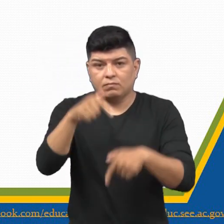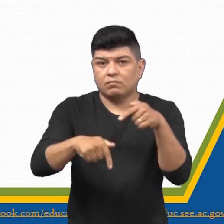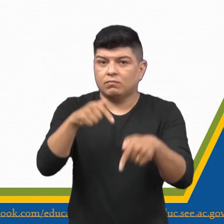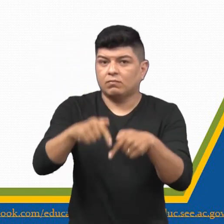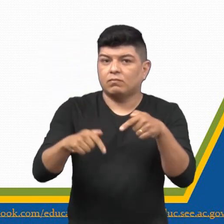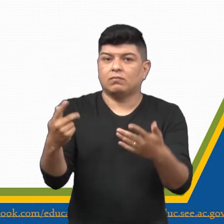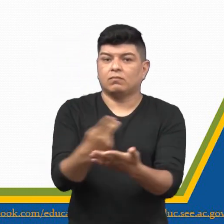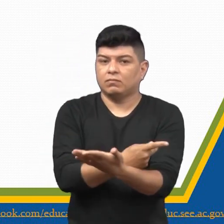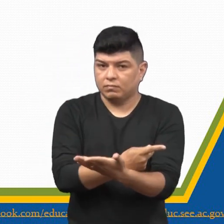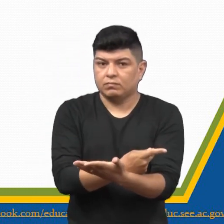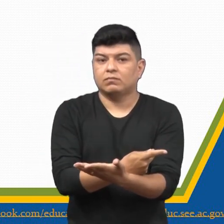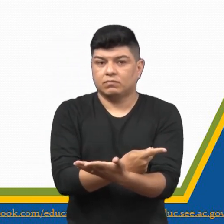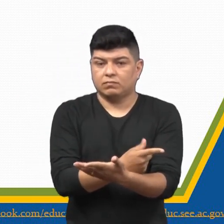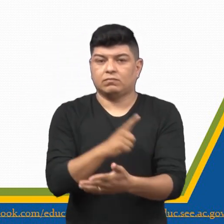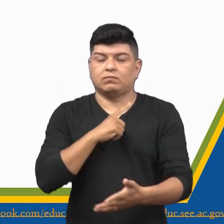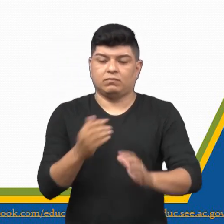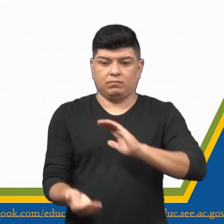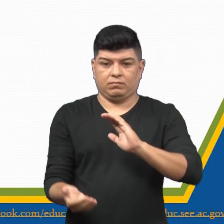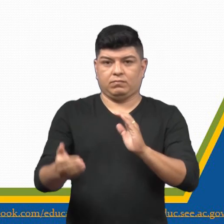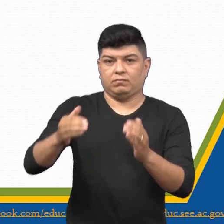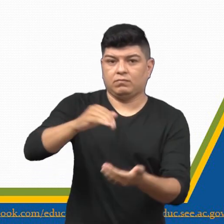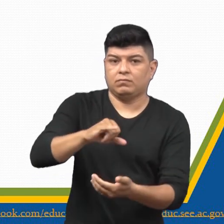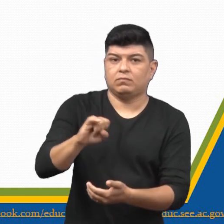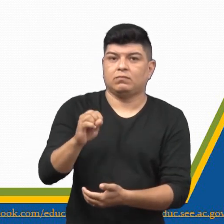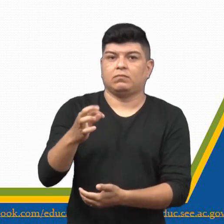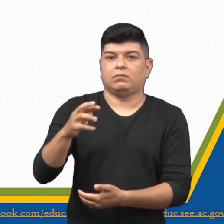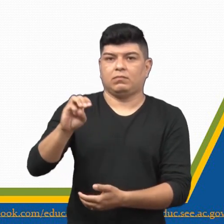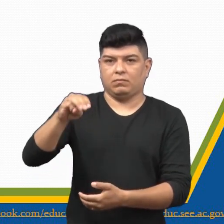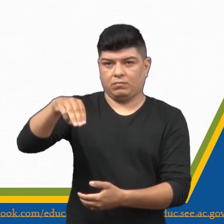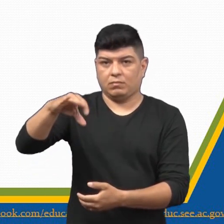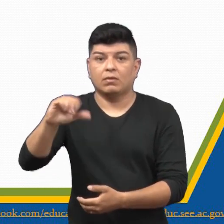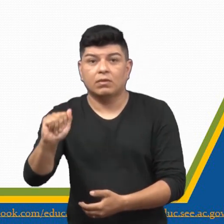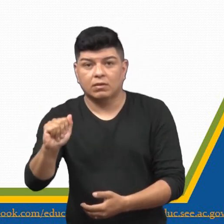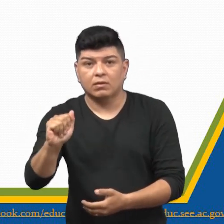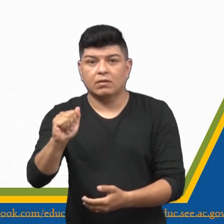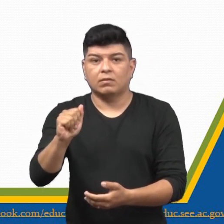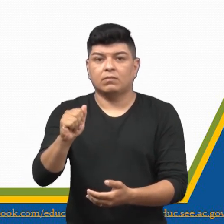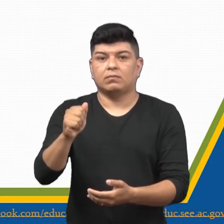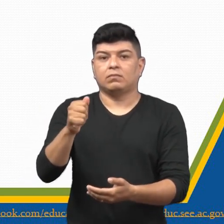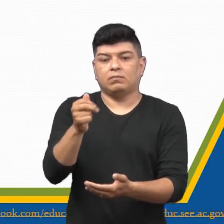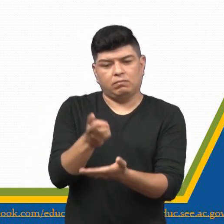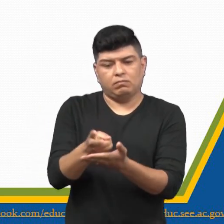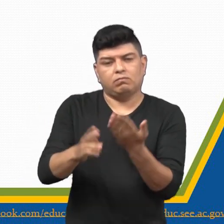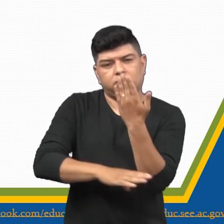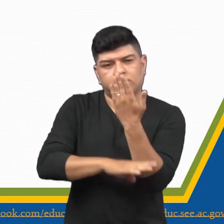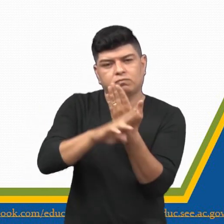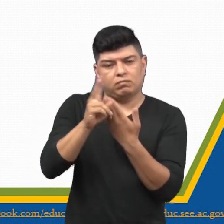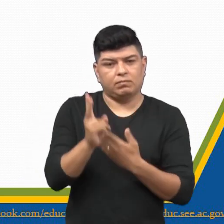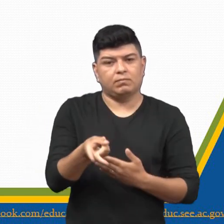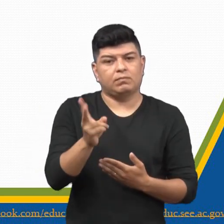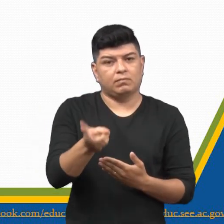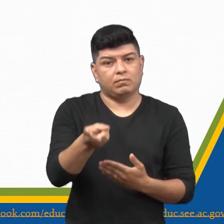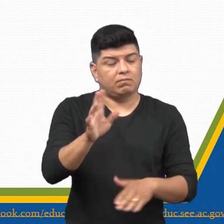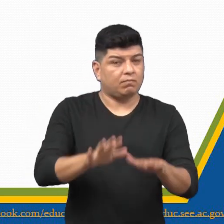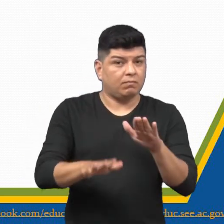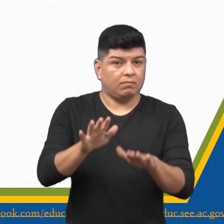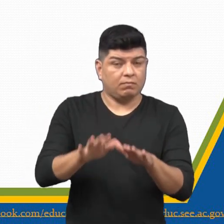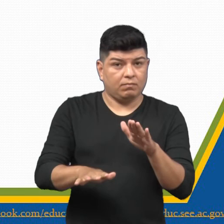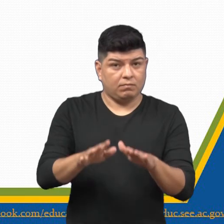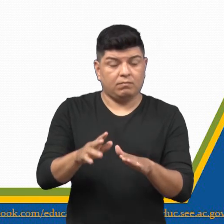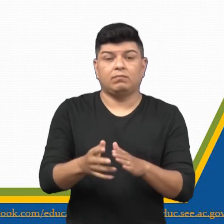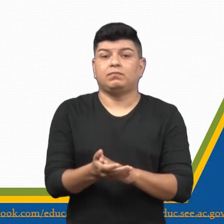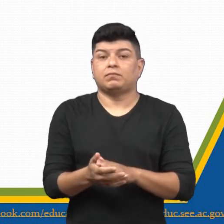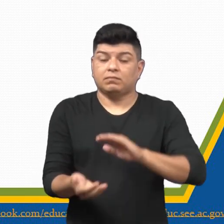químicas. Então nós temos a transformação isotérmica, em que a temperatura é constante, varia a pressão e o seu volume. Temos